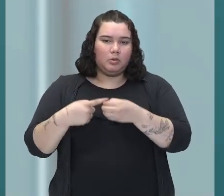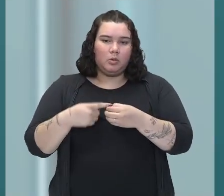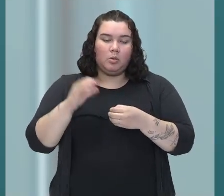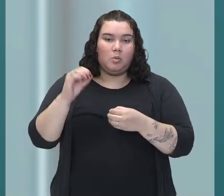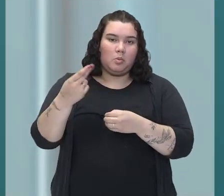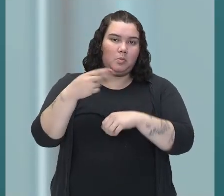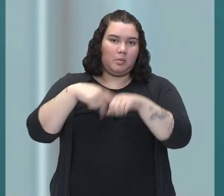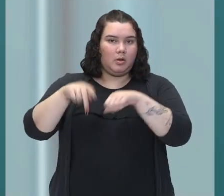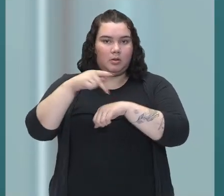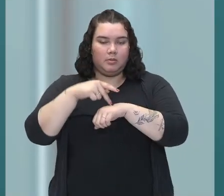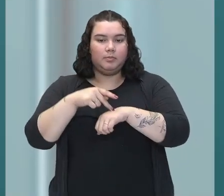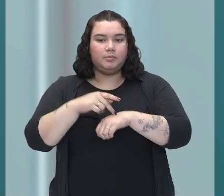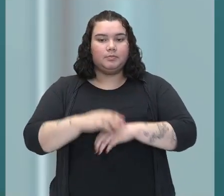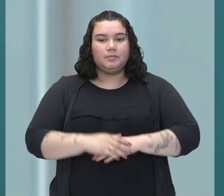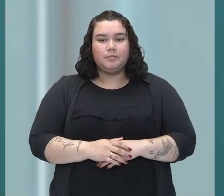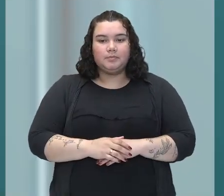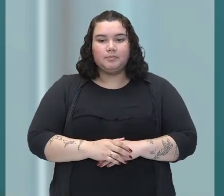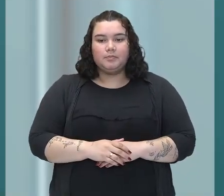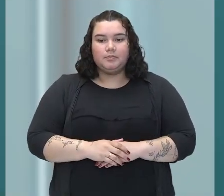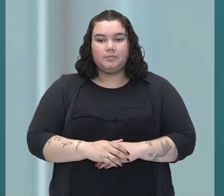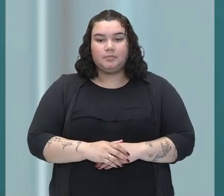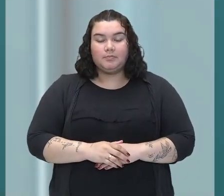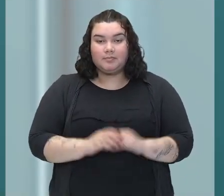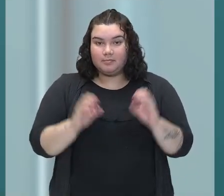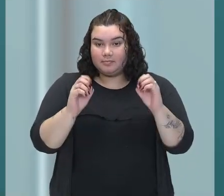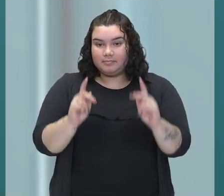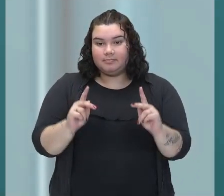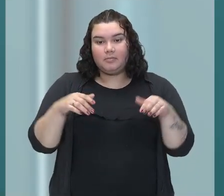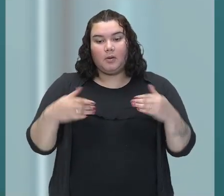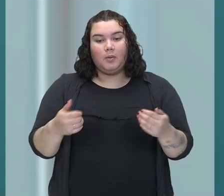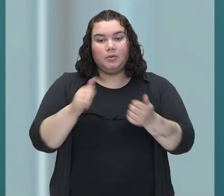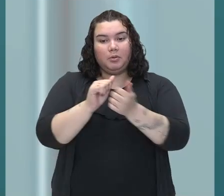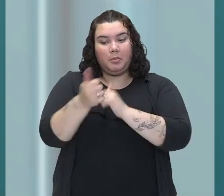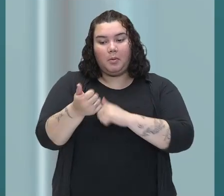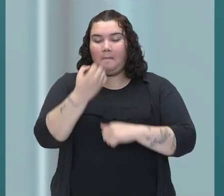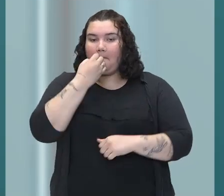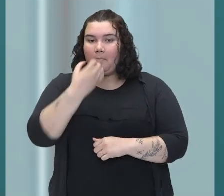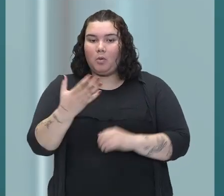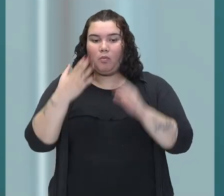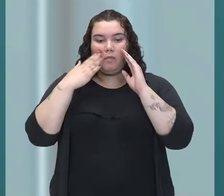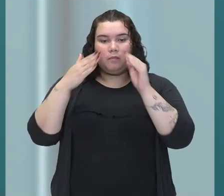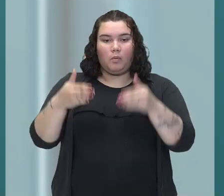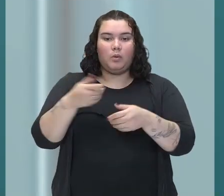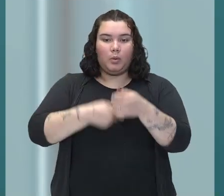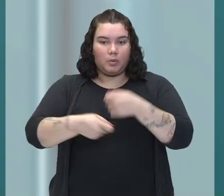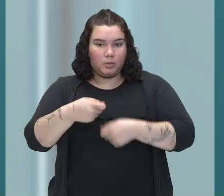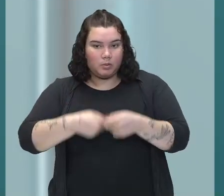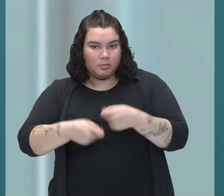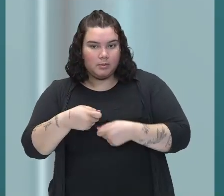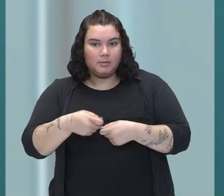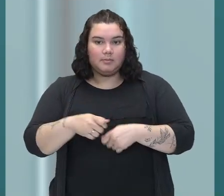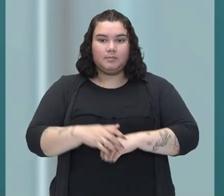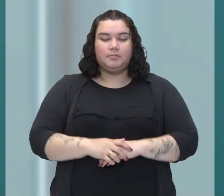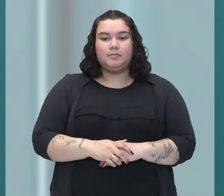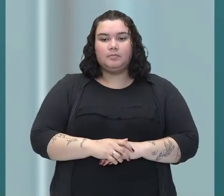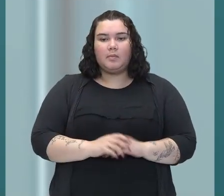próprio país, ok? Então o esporte ele é muito bom para a economia. Mas espera